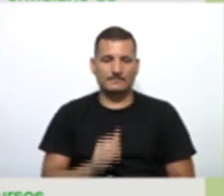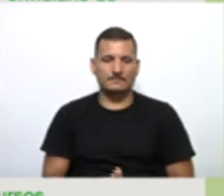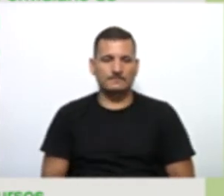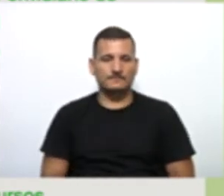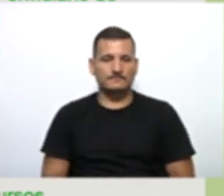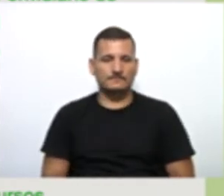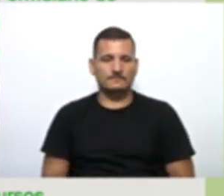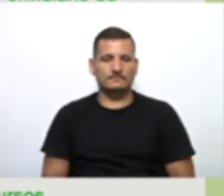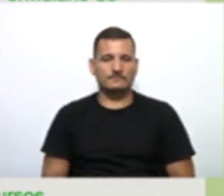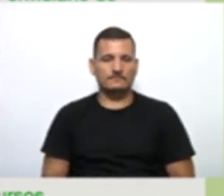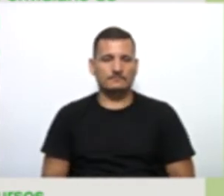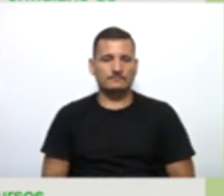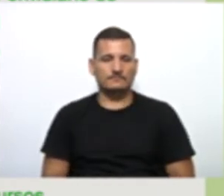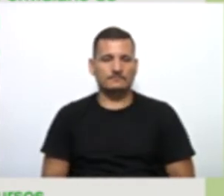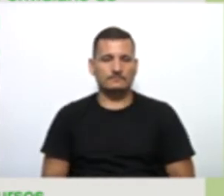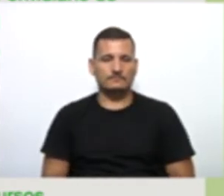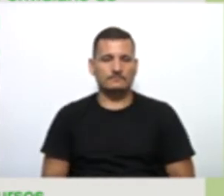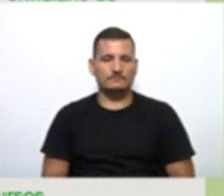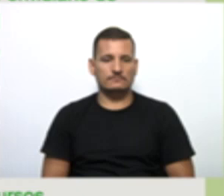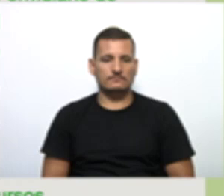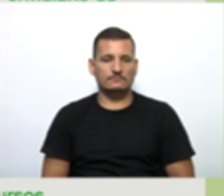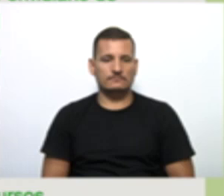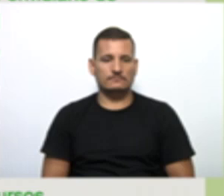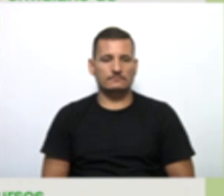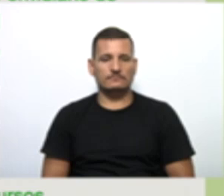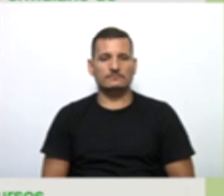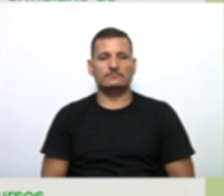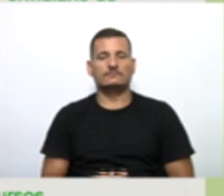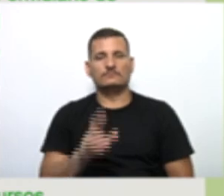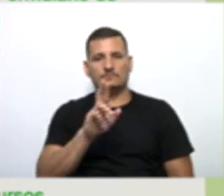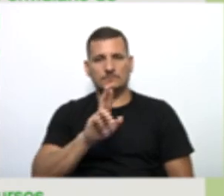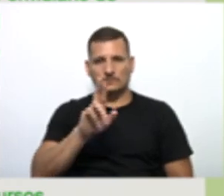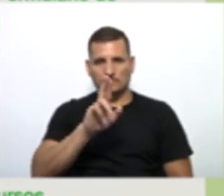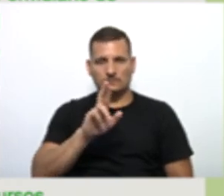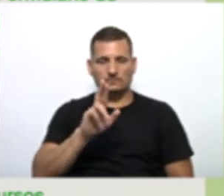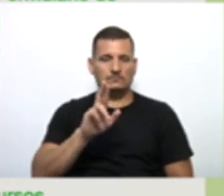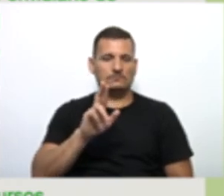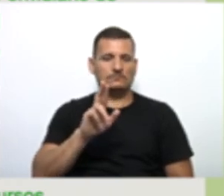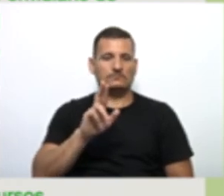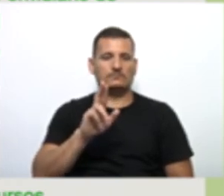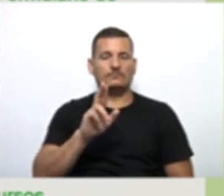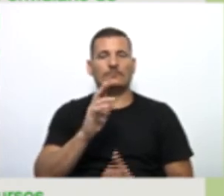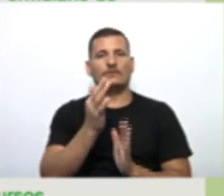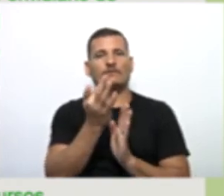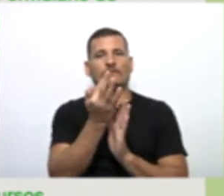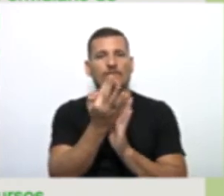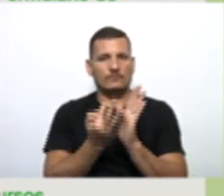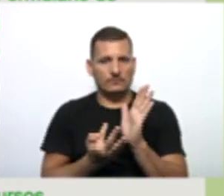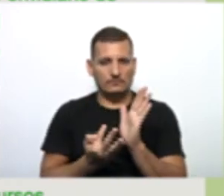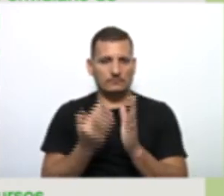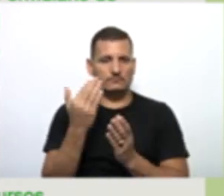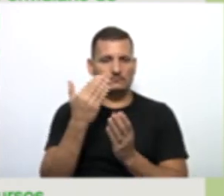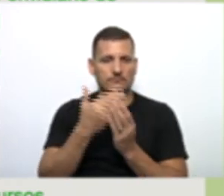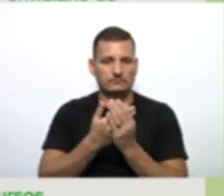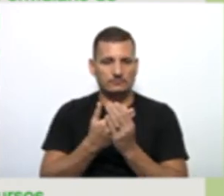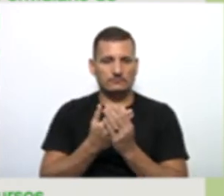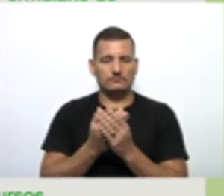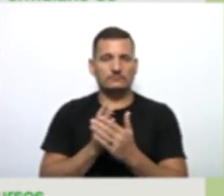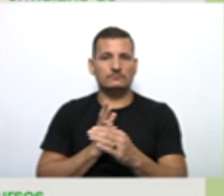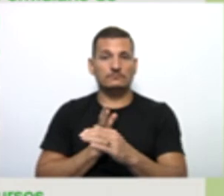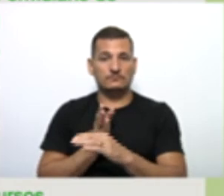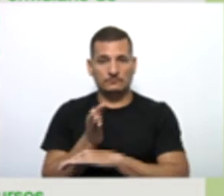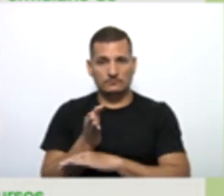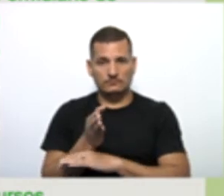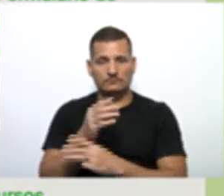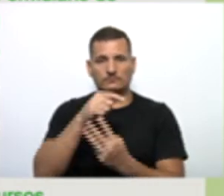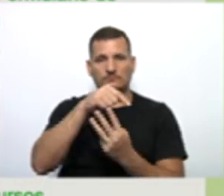intercorrências nessa formação, mas não tem problema. Utilizar o arquivo formulário de pesquisa sobre o estágio, visitar 3 empresas